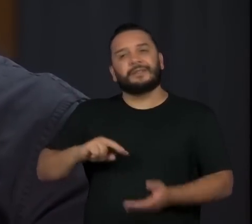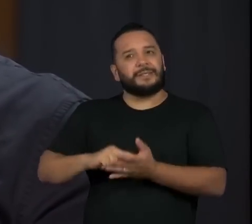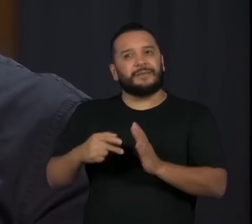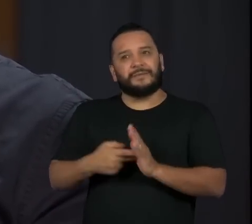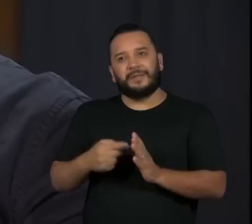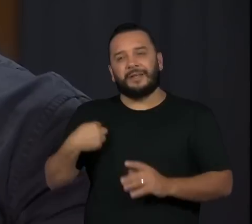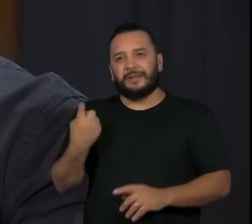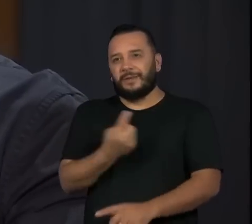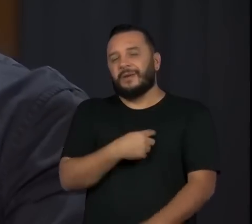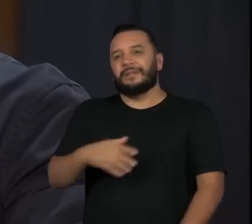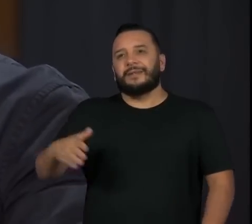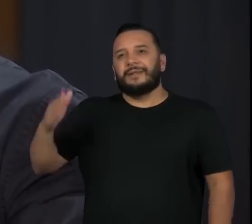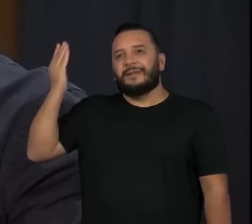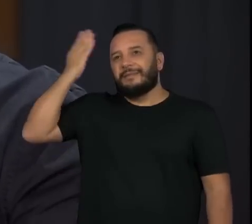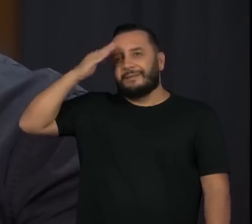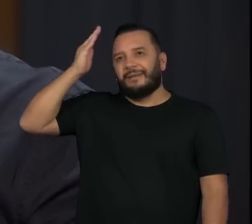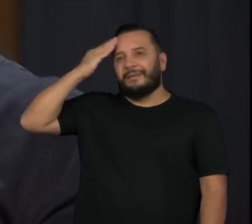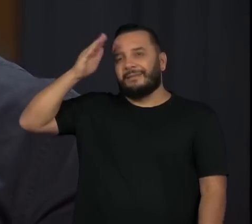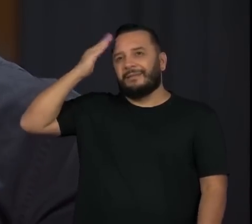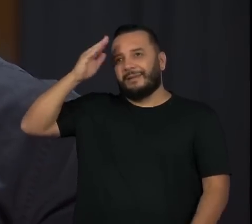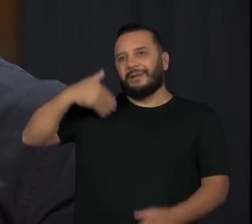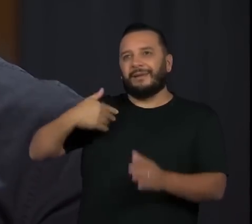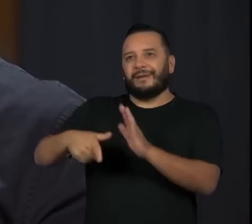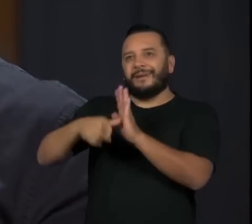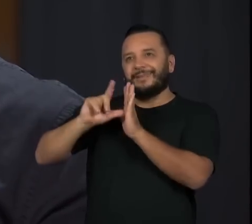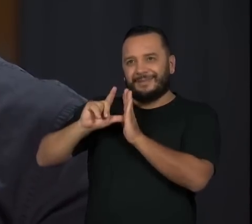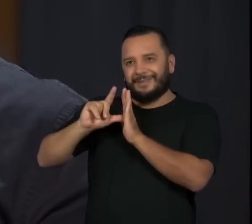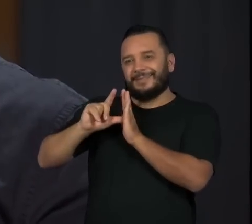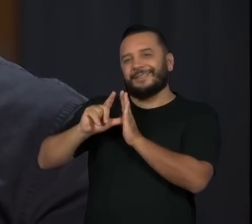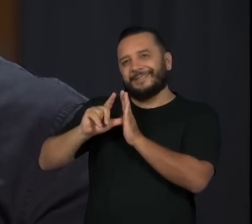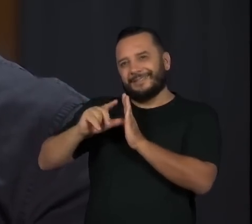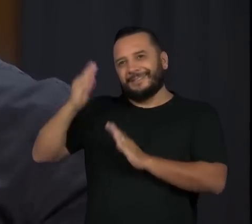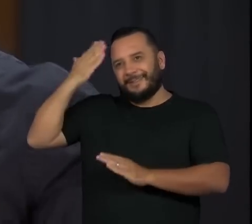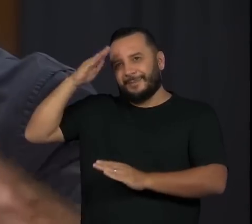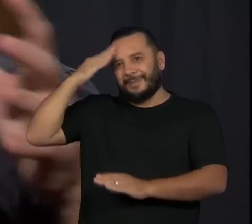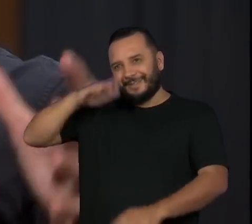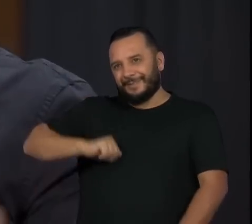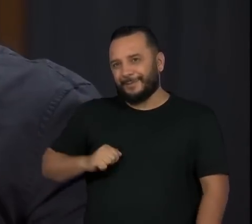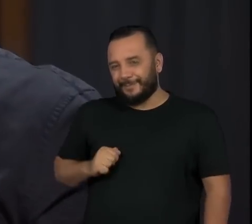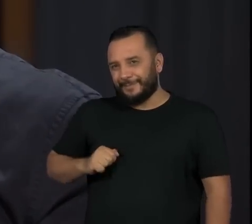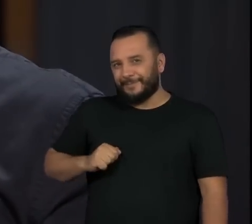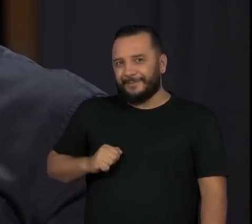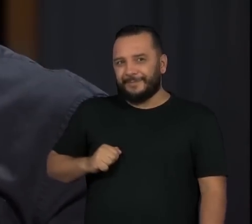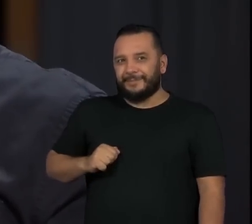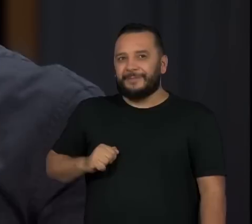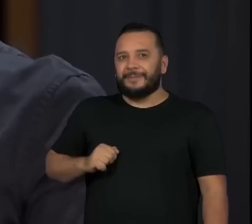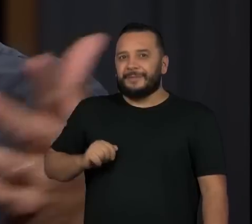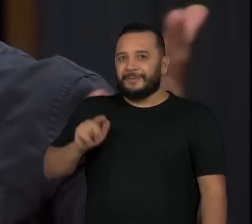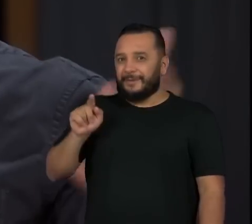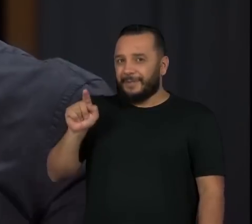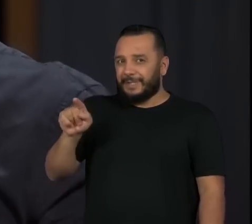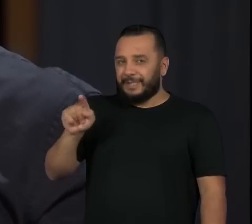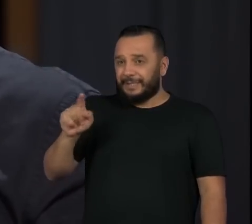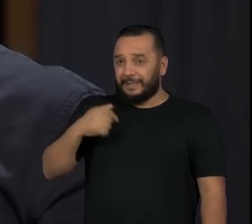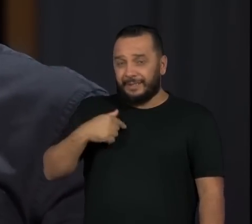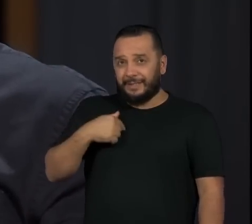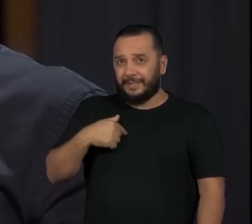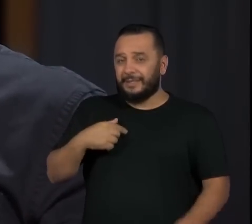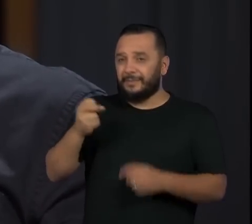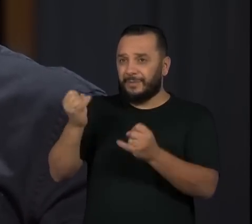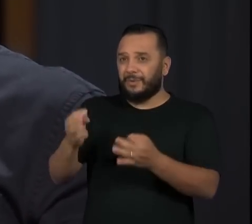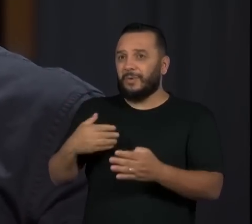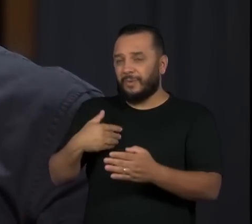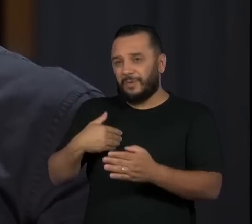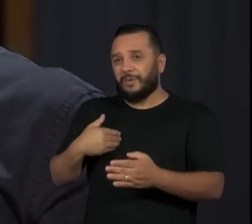interpretar aquilo que vem antes dessa interpretação. E aí você colocou limite. A gente está aqui,